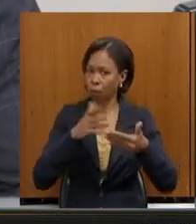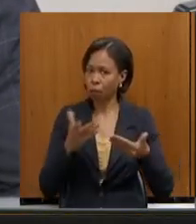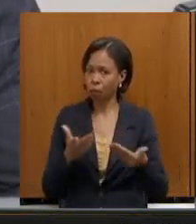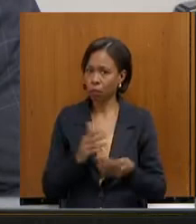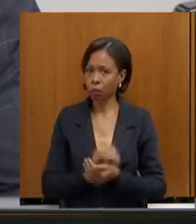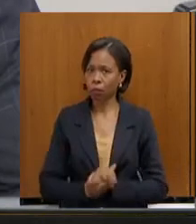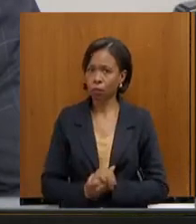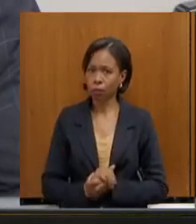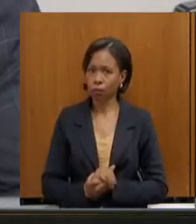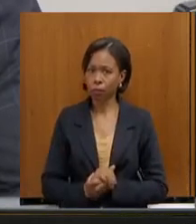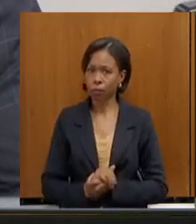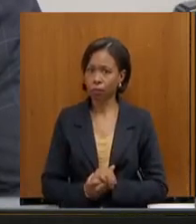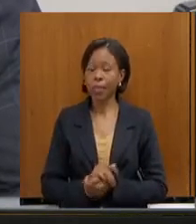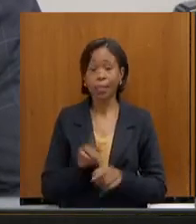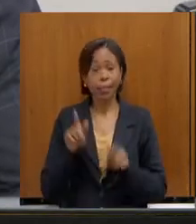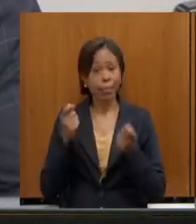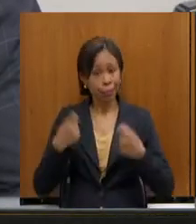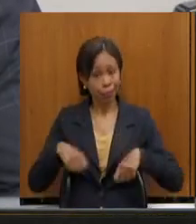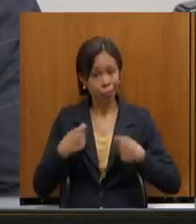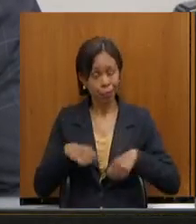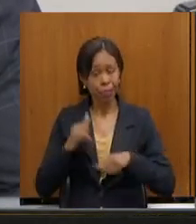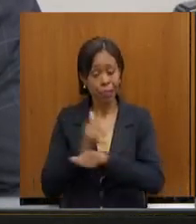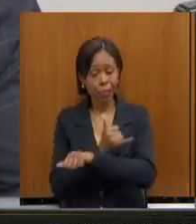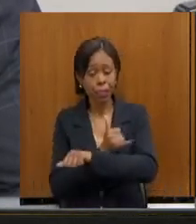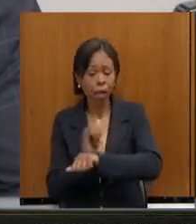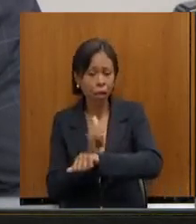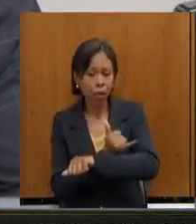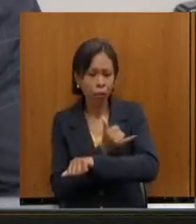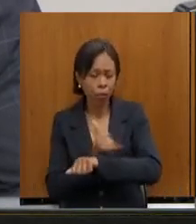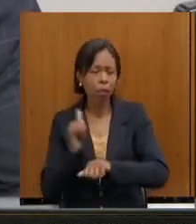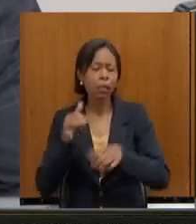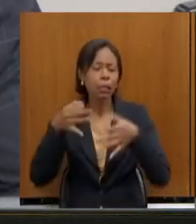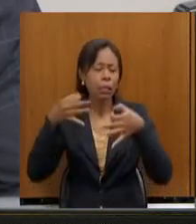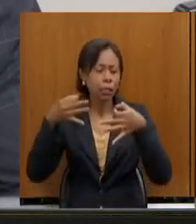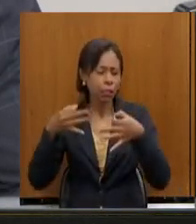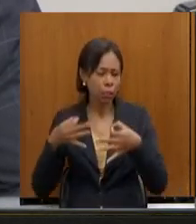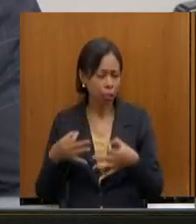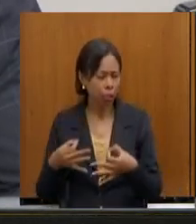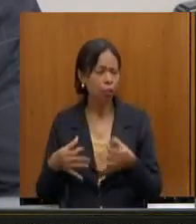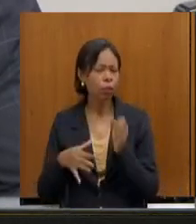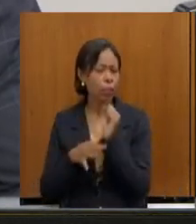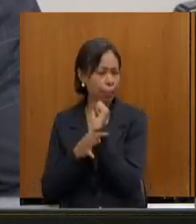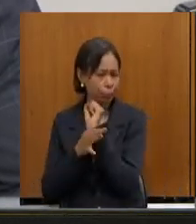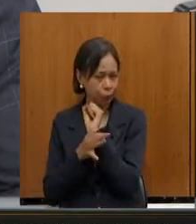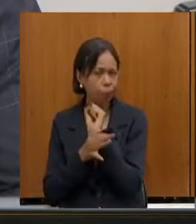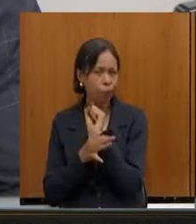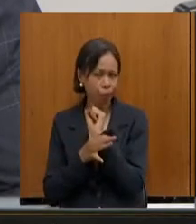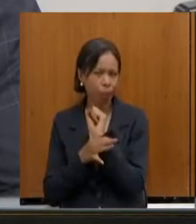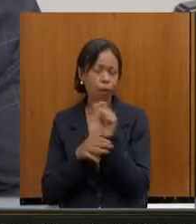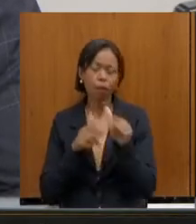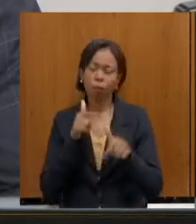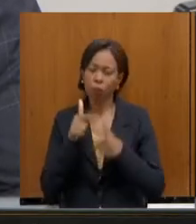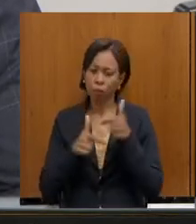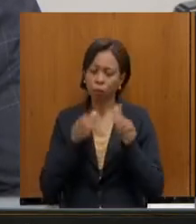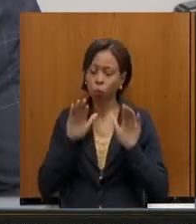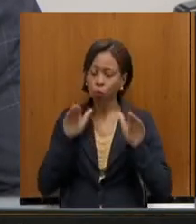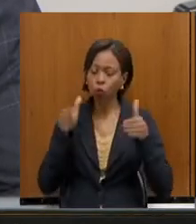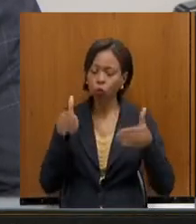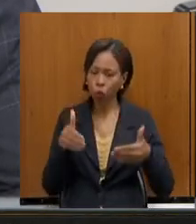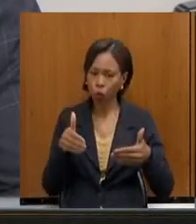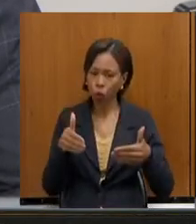mecanismos necessários para trabalhar nesta em pó nesse importante item que são